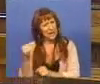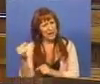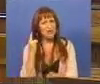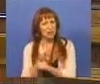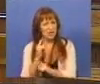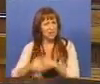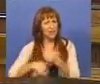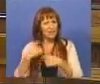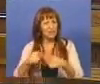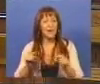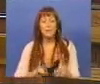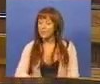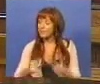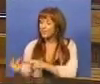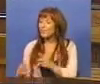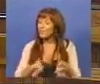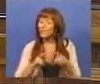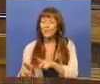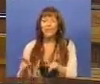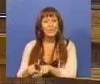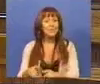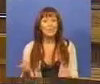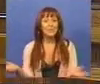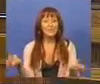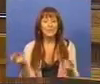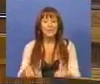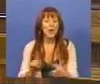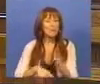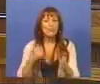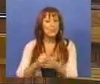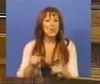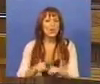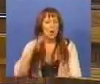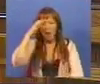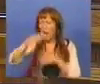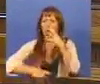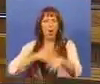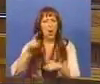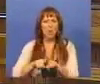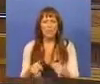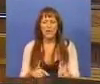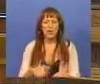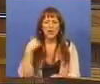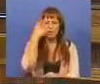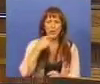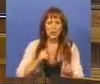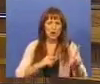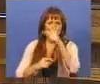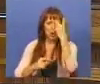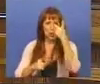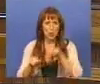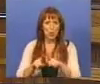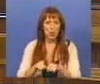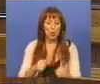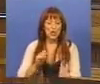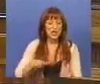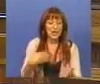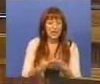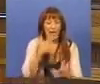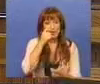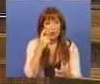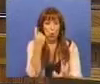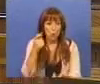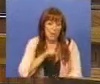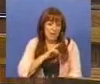negativos. As alterações não vêm pôr fim à confusão entre duas figuras, a dos donativos